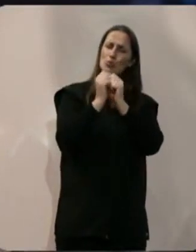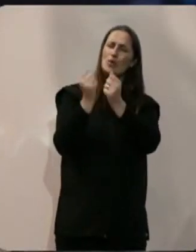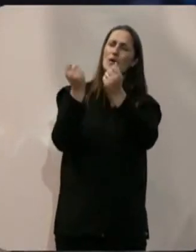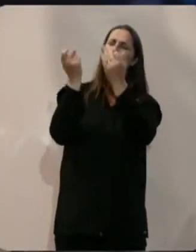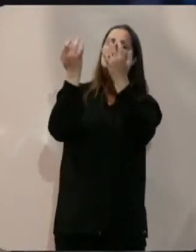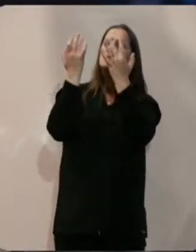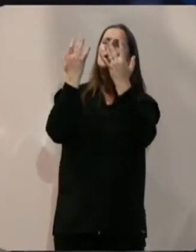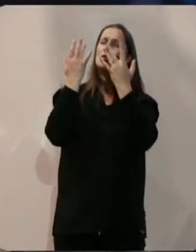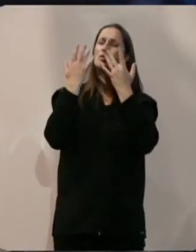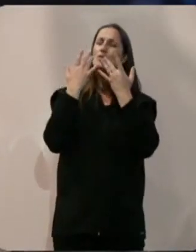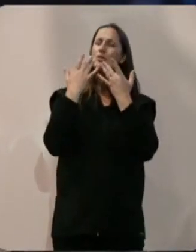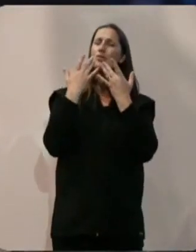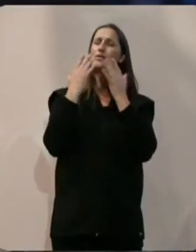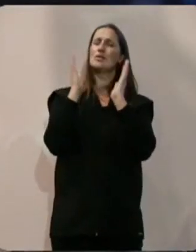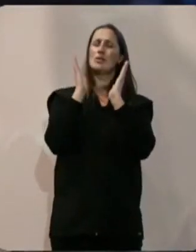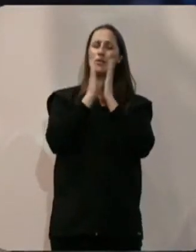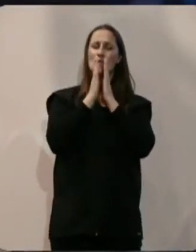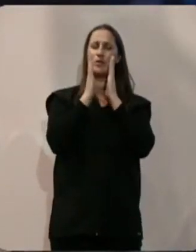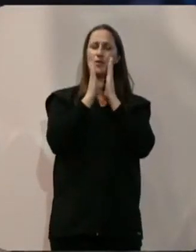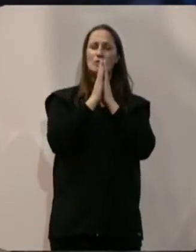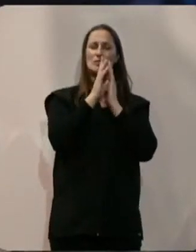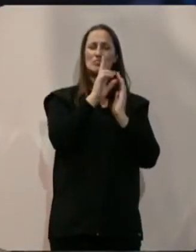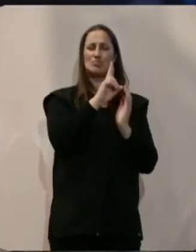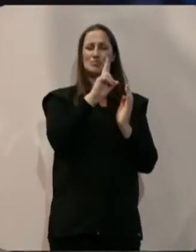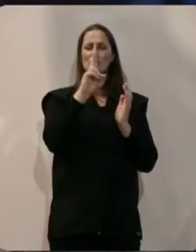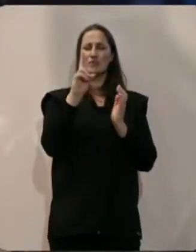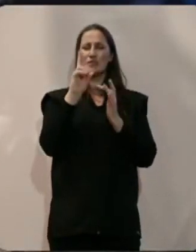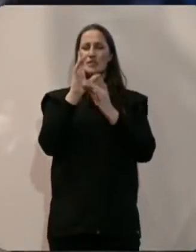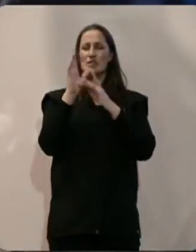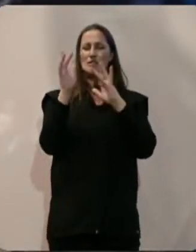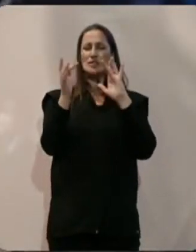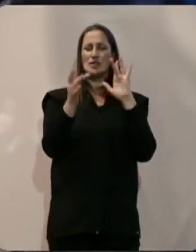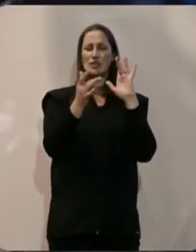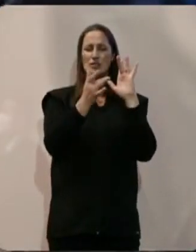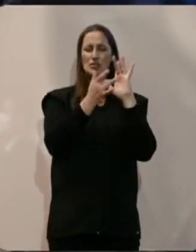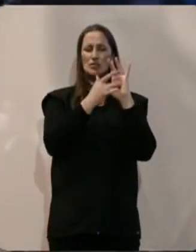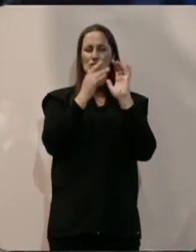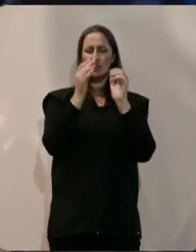abençoa. É aquilo que eu oro em nome de Jesus. Amém.